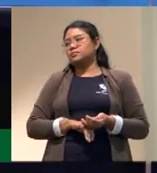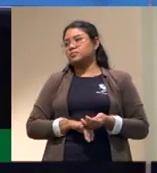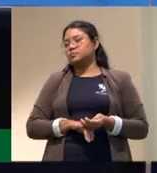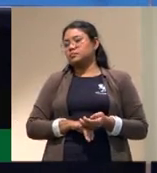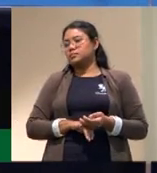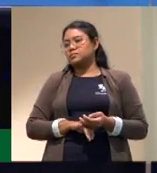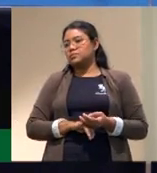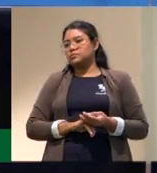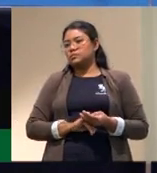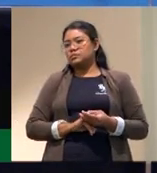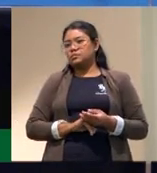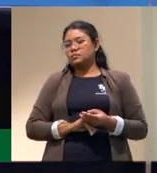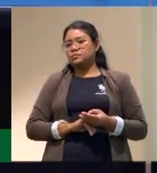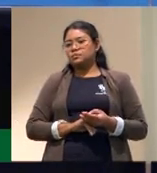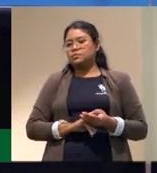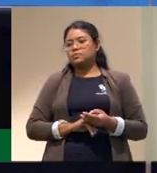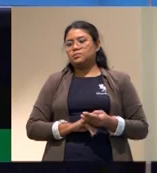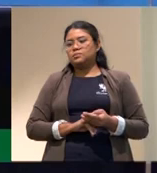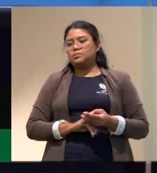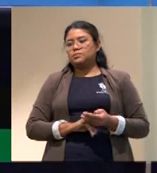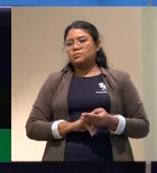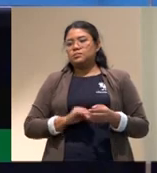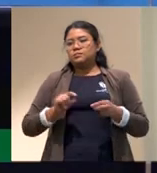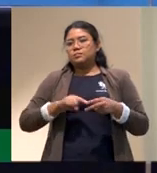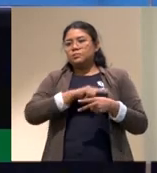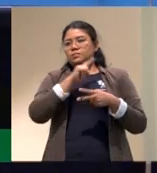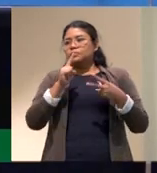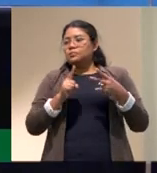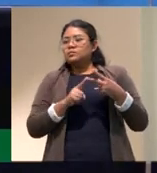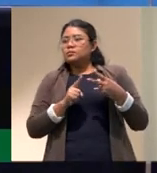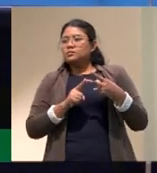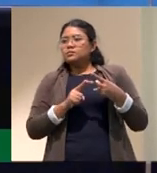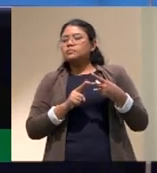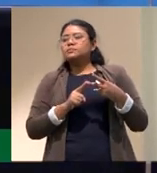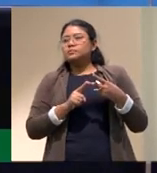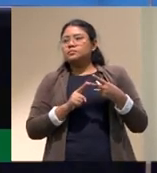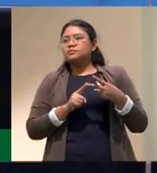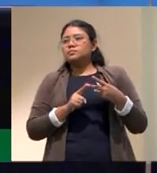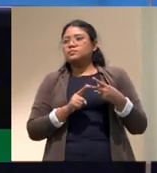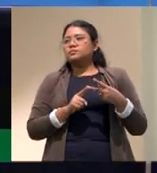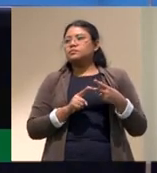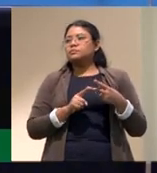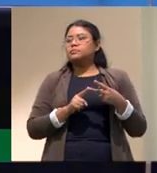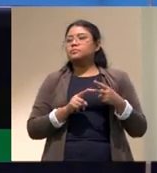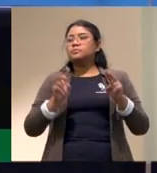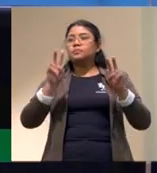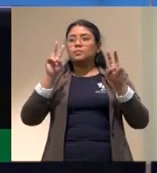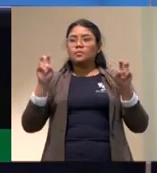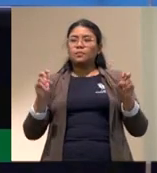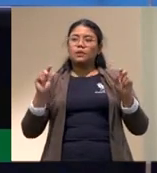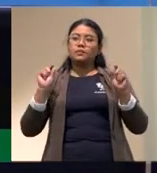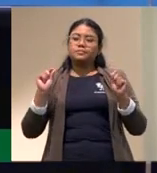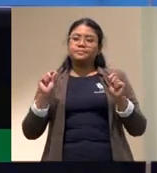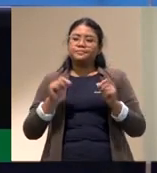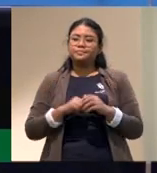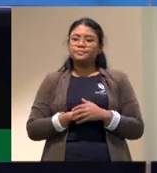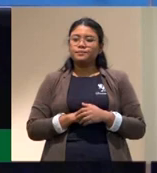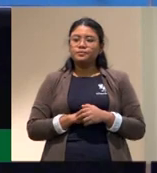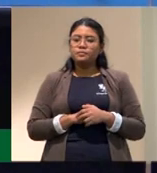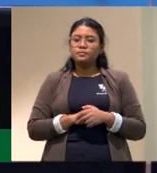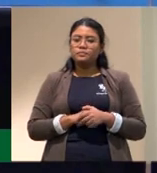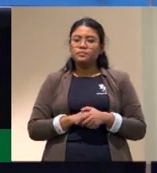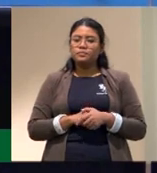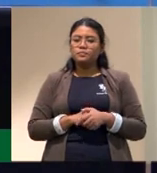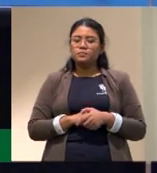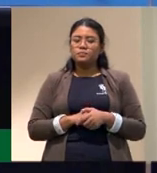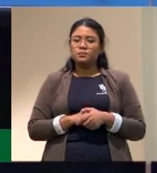Então, esse é um ponto. O outro ponto, talvez ainda para reafirmar, é a questão mesmo de